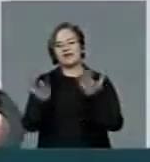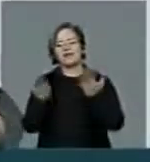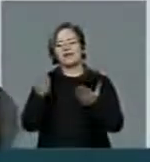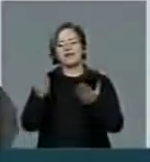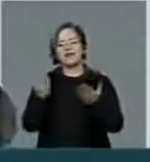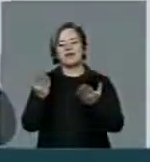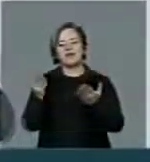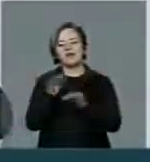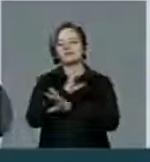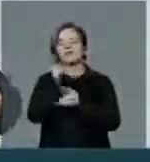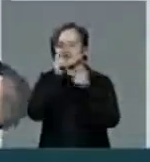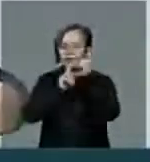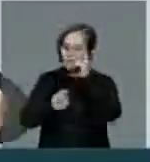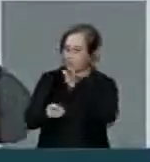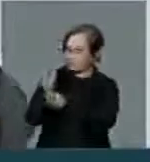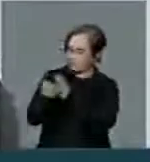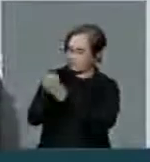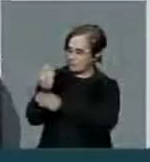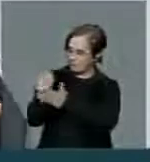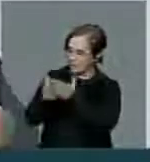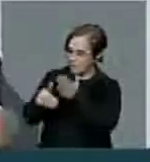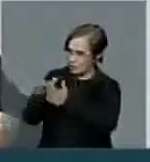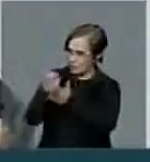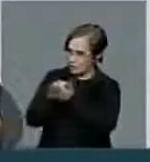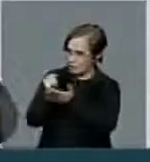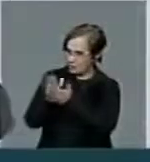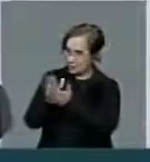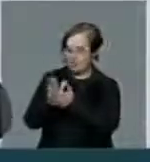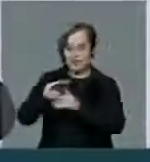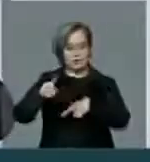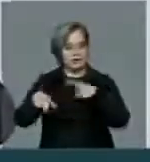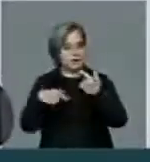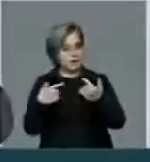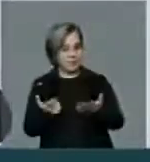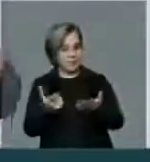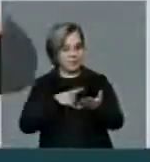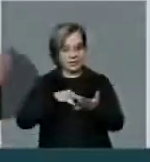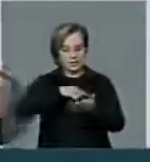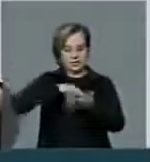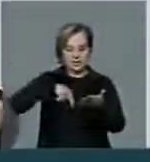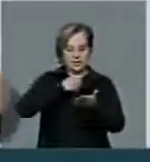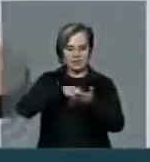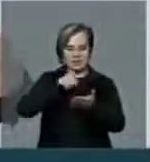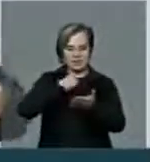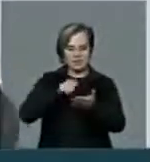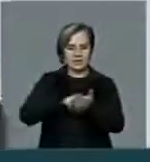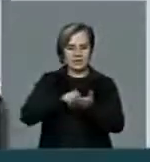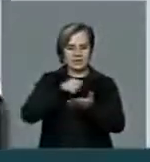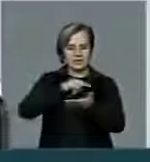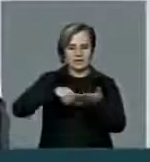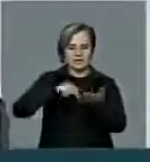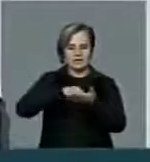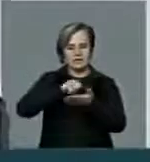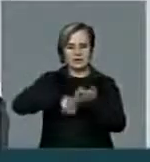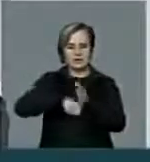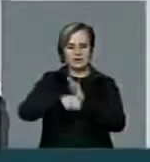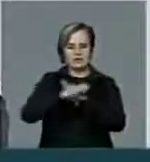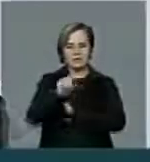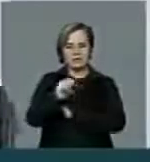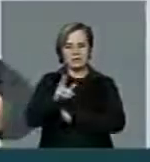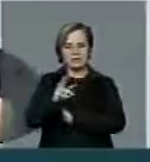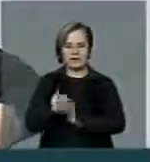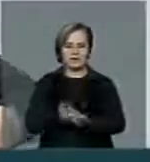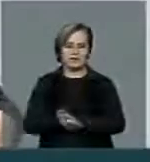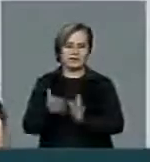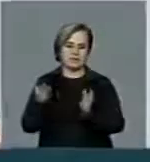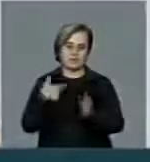para ser colocado em prática? Depois desse bloco, eu ainda tenho inscrição no CAR. Aí nós entramos na inscrição do CAR.